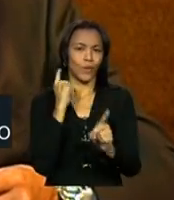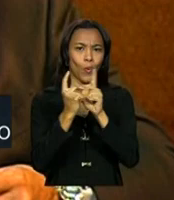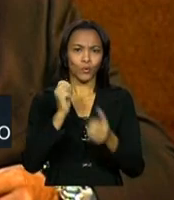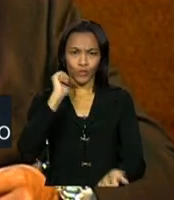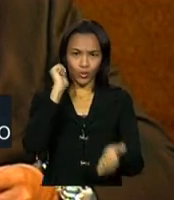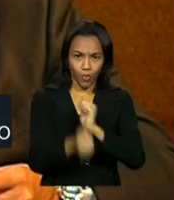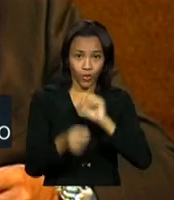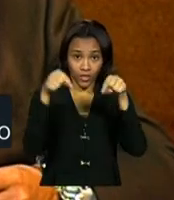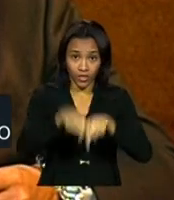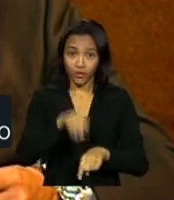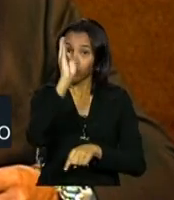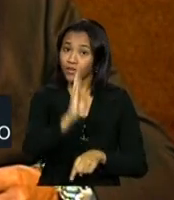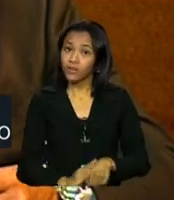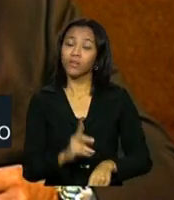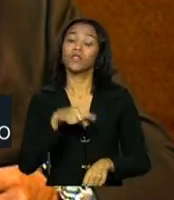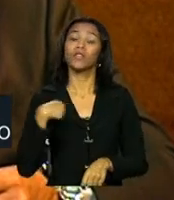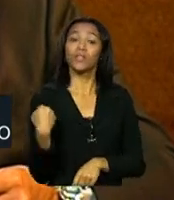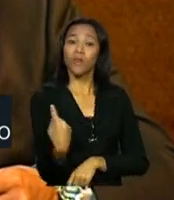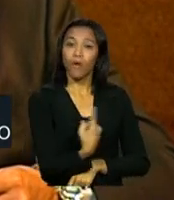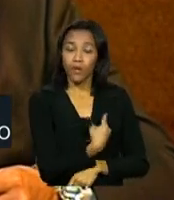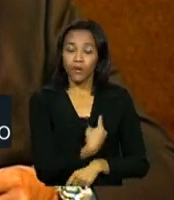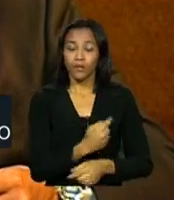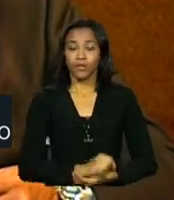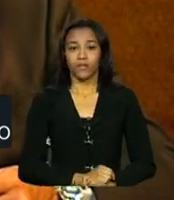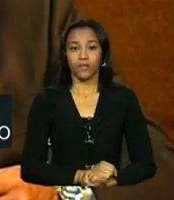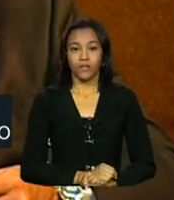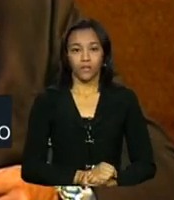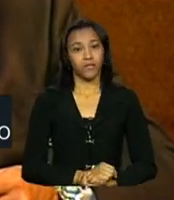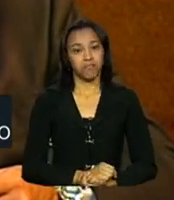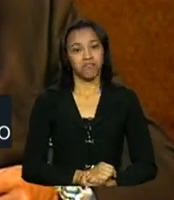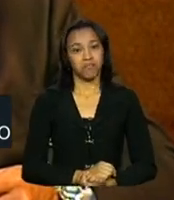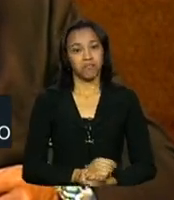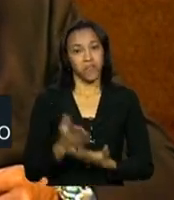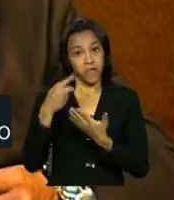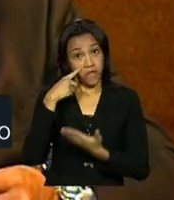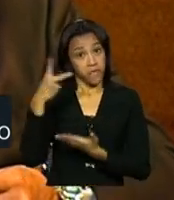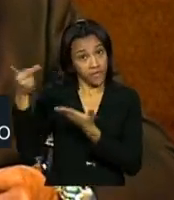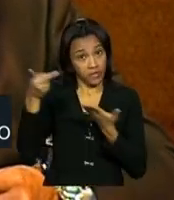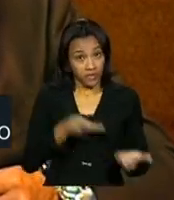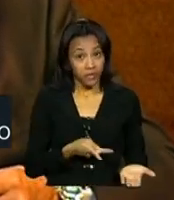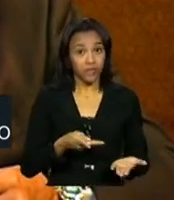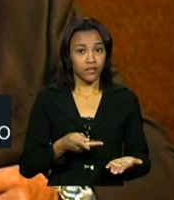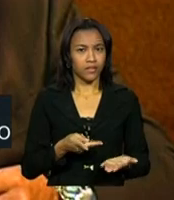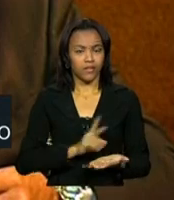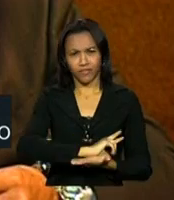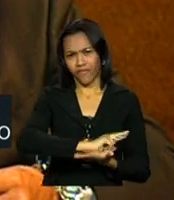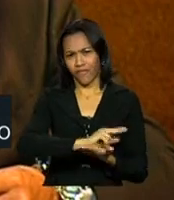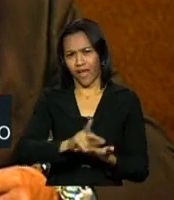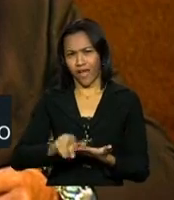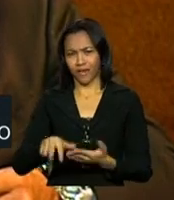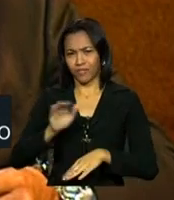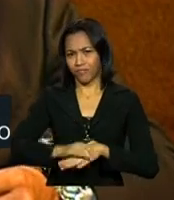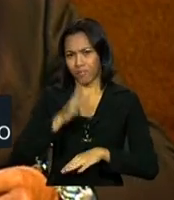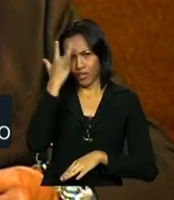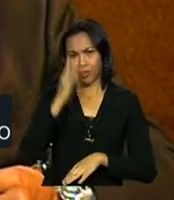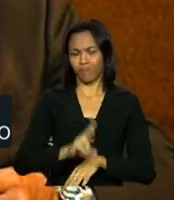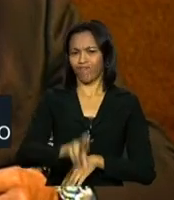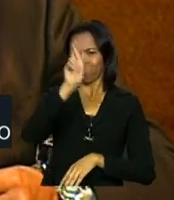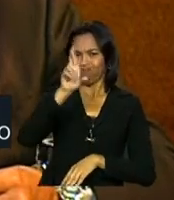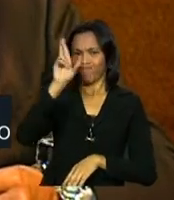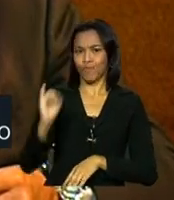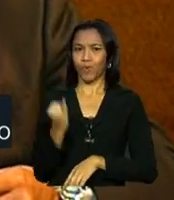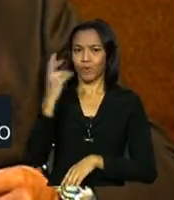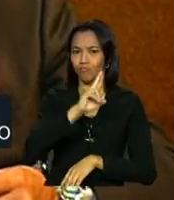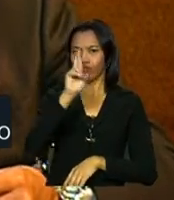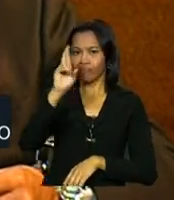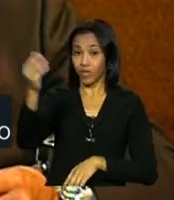Brasil e recebemos ah visitas da de várias várias autoridades na última semana da